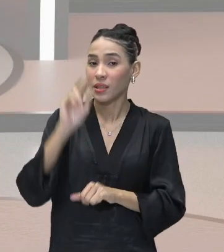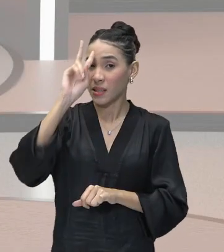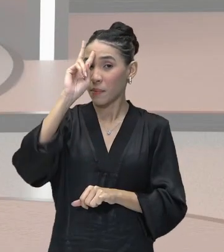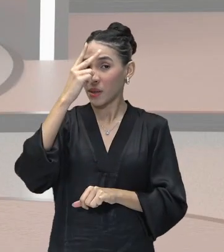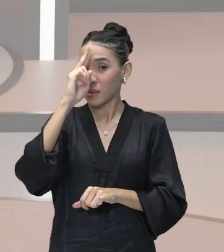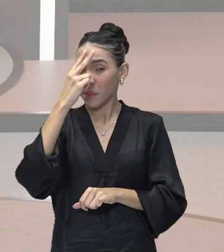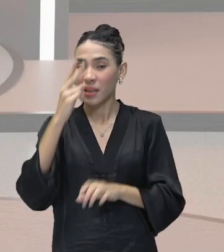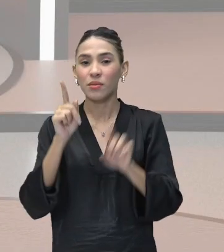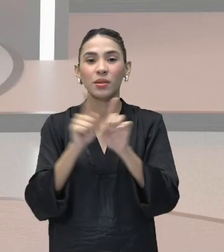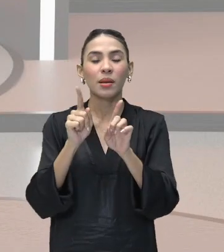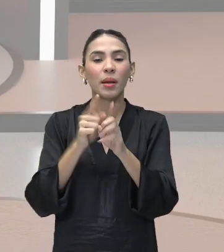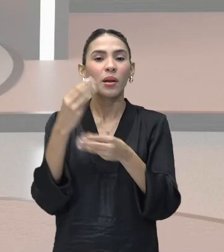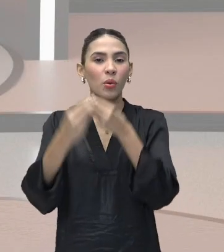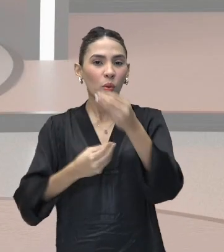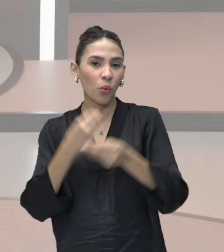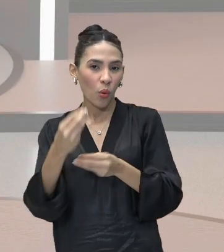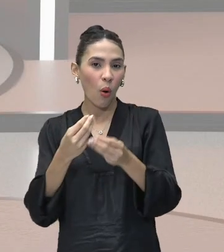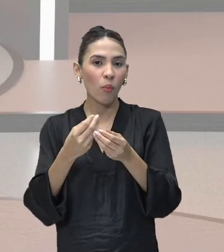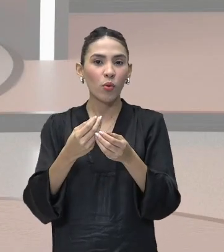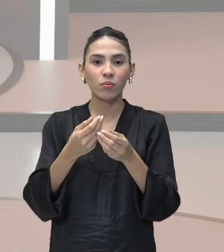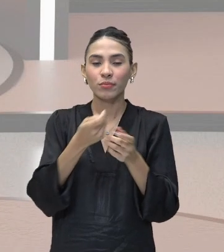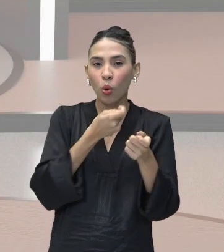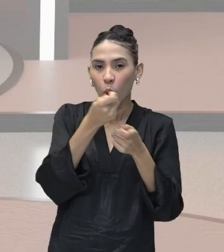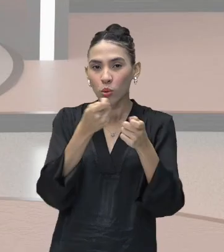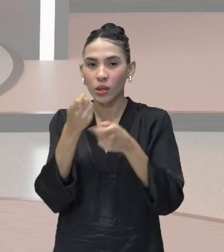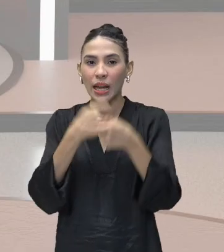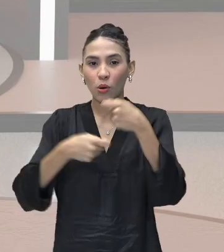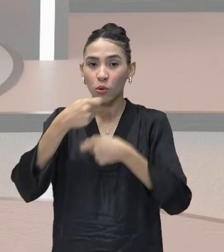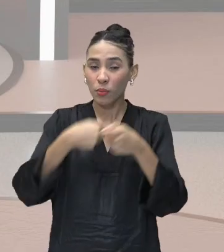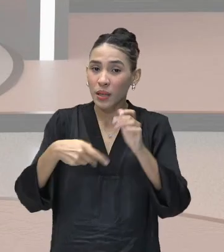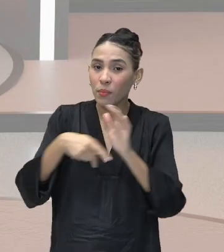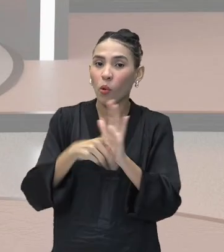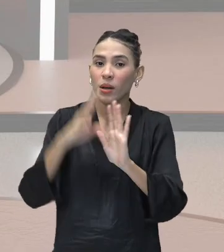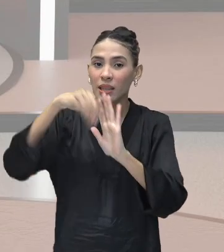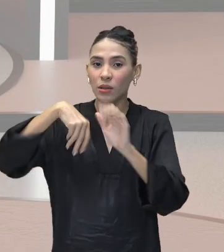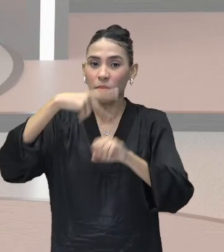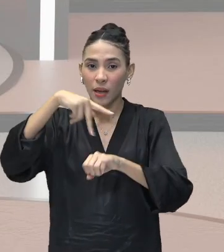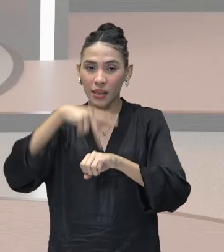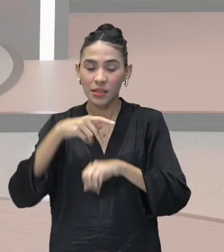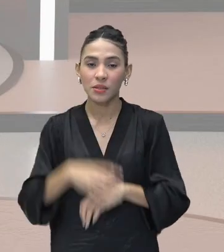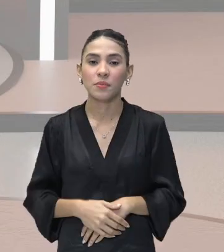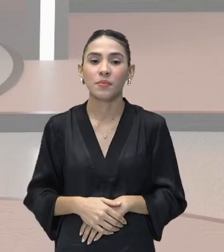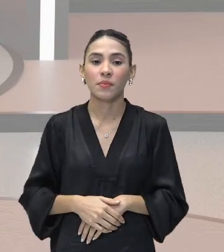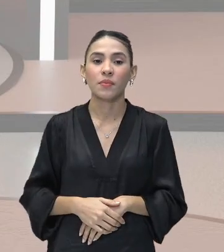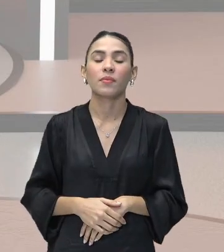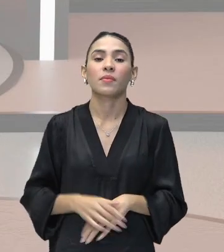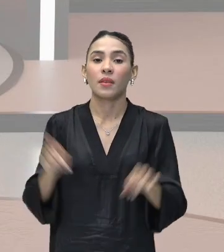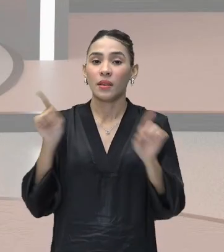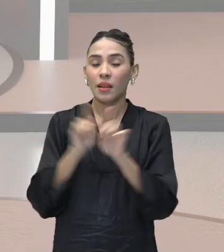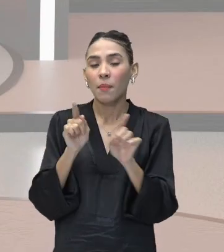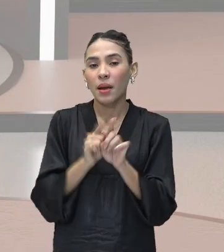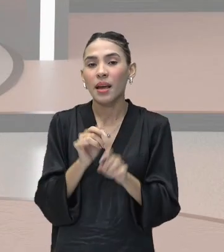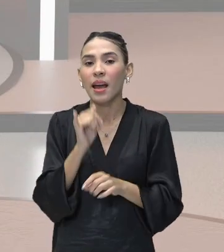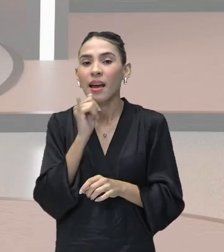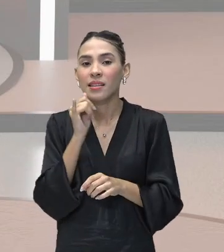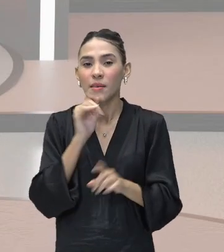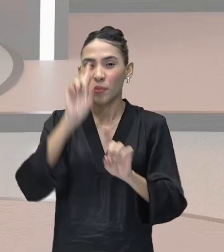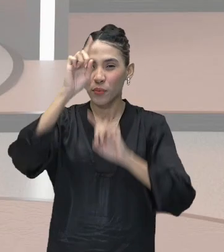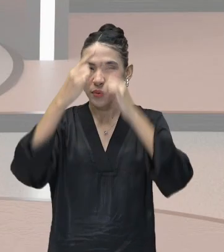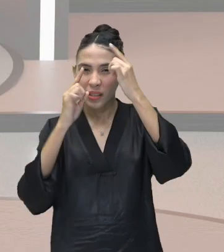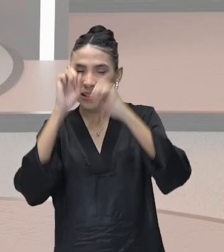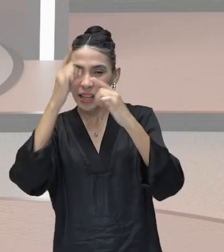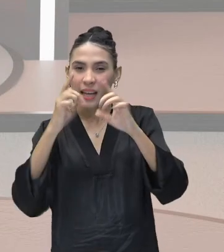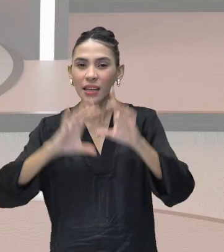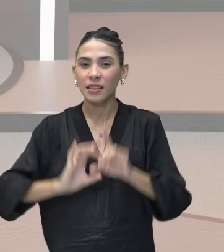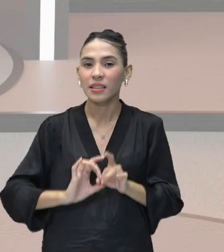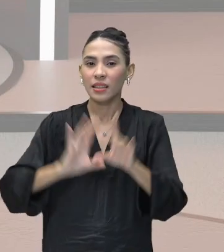como dirigir a economia local. Então, olha lá, a Grande Depressão levou ao questionamento das ideias liberais